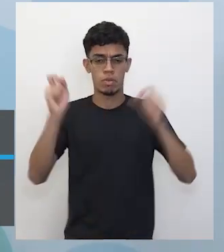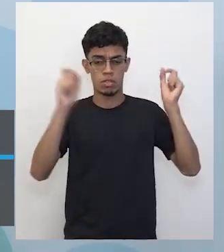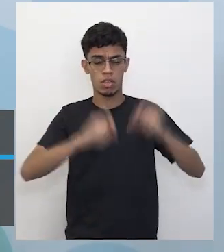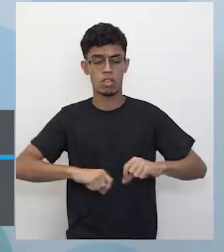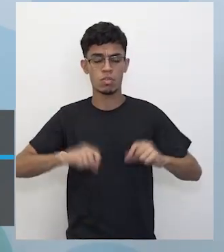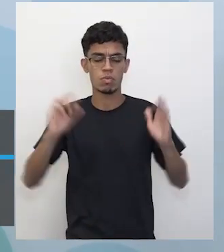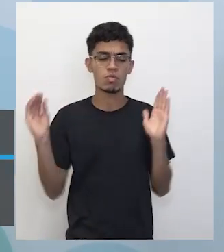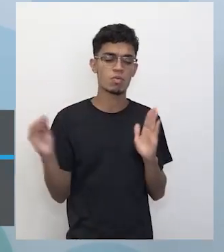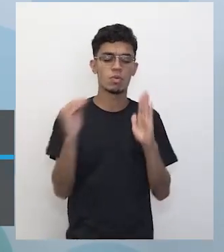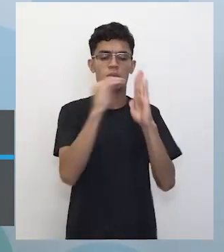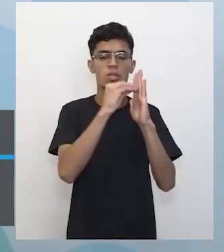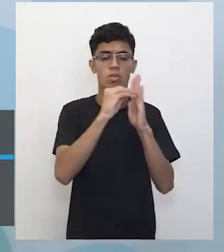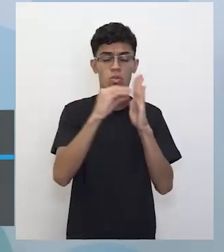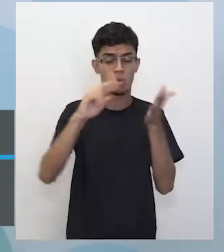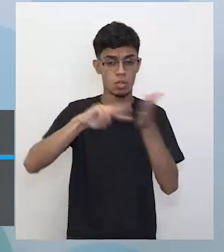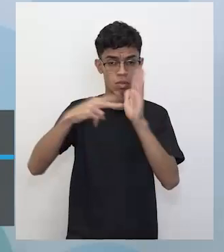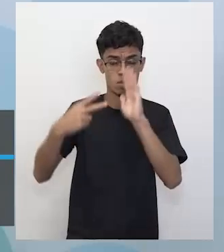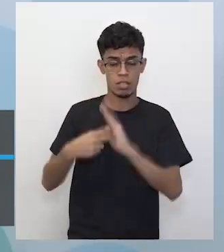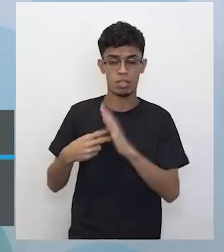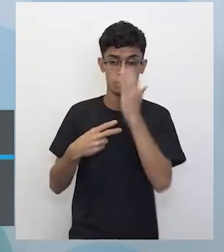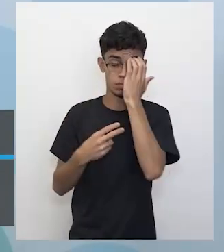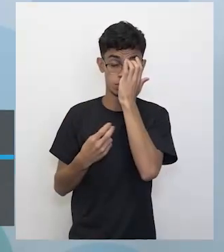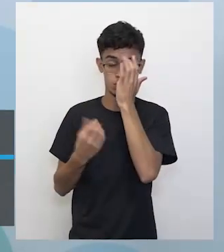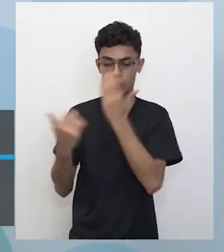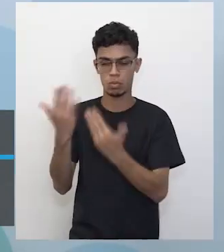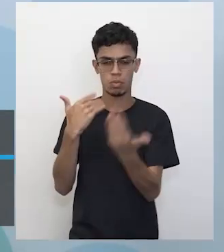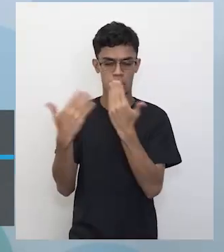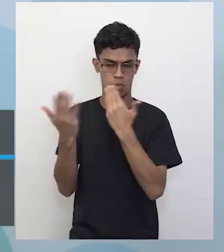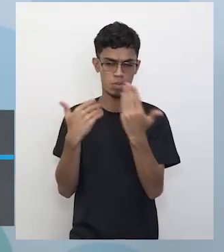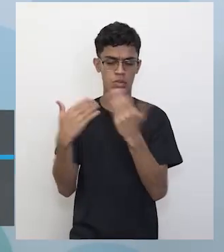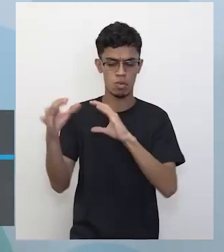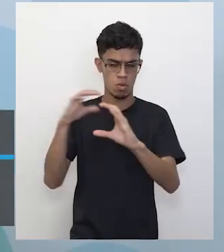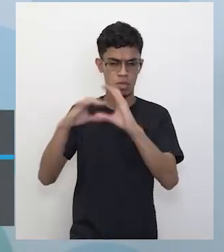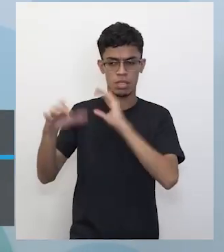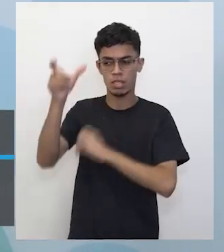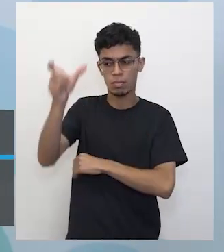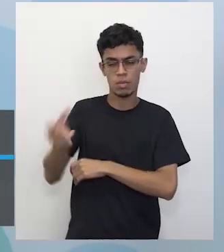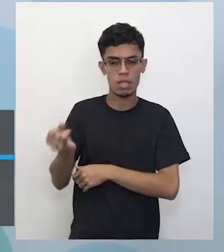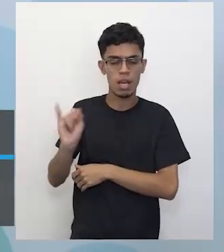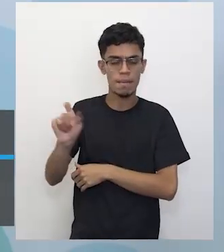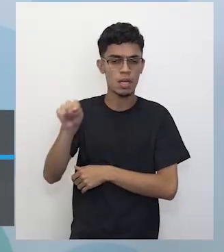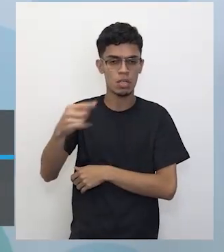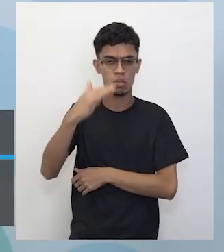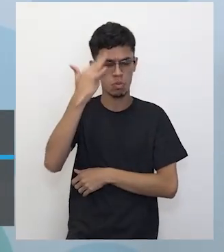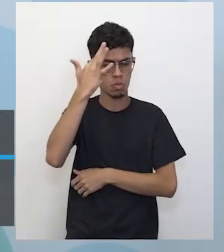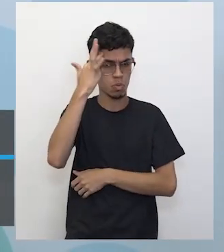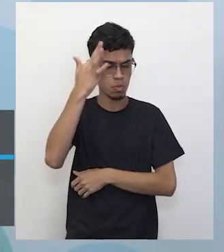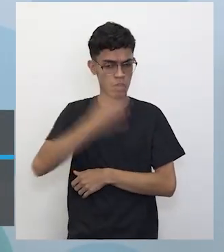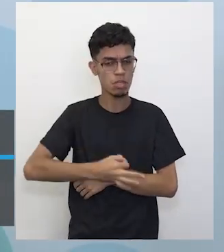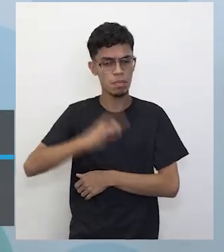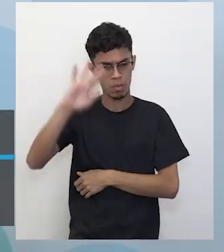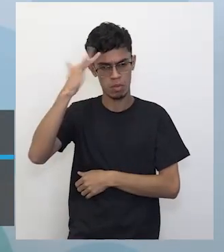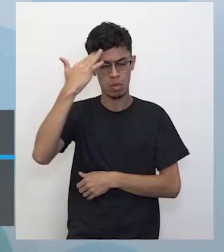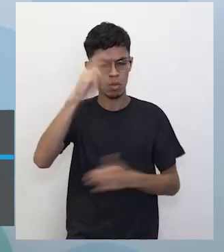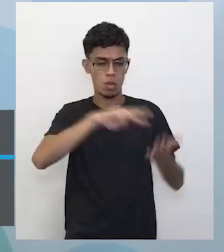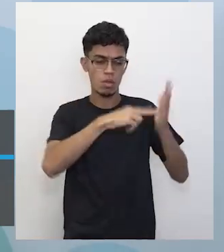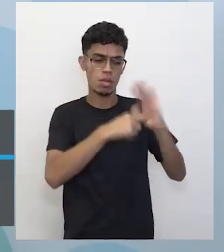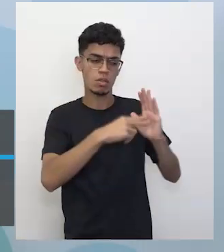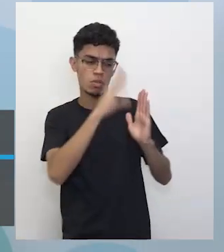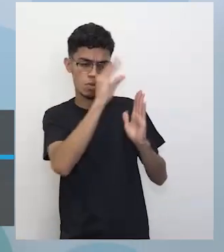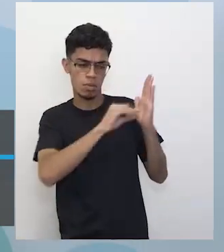outra pessoa se ela também está ciente daquele do significado desses símbolos, né? Não adianta a gente achar